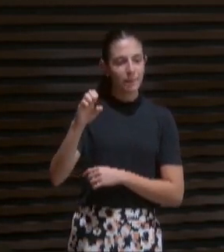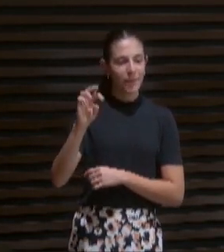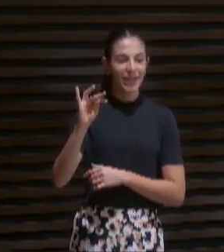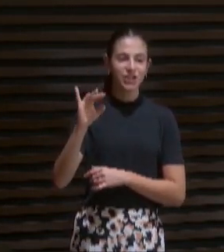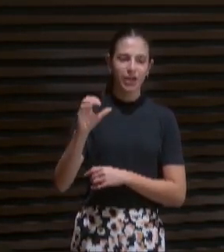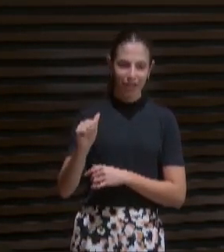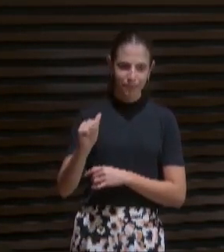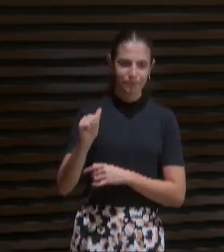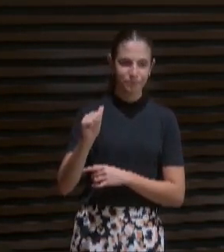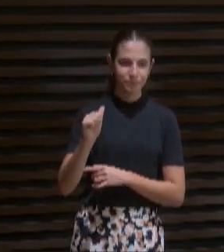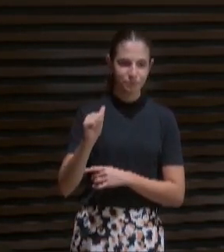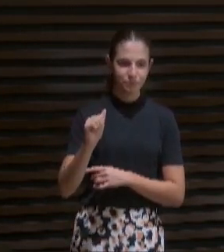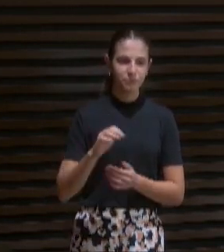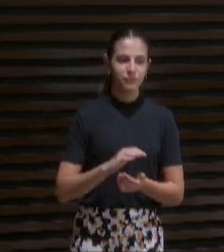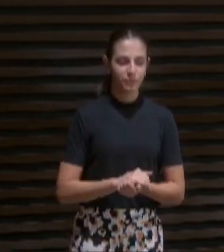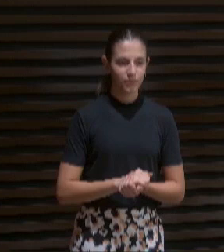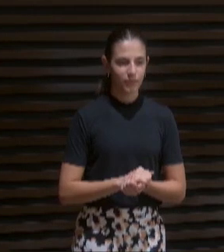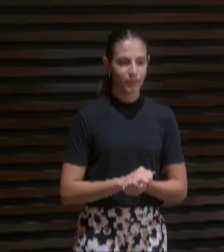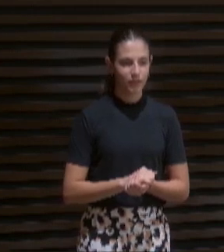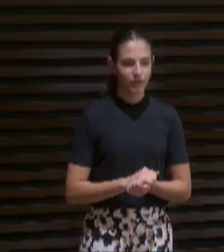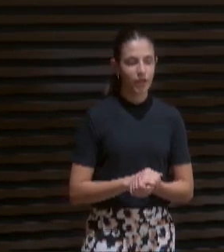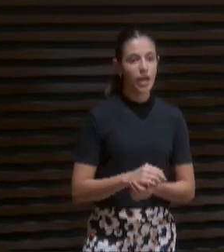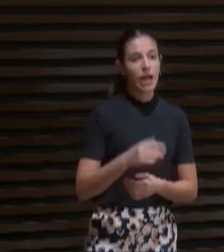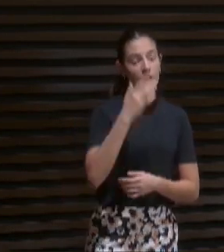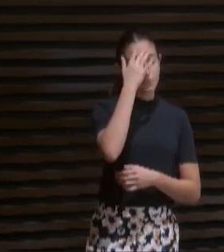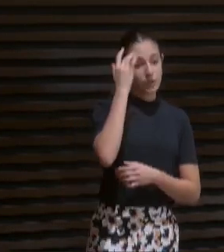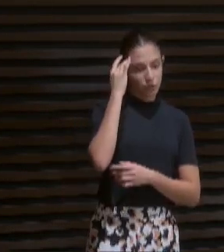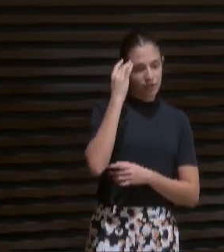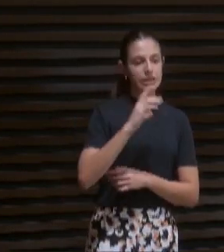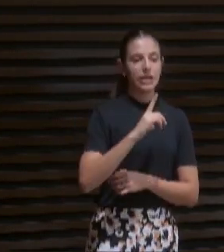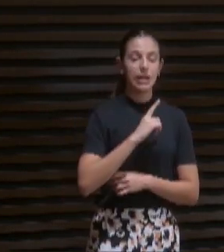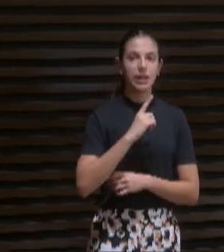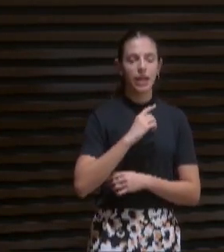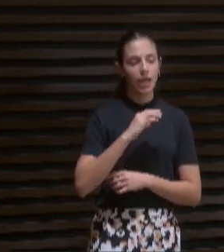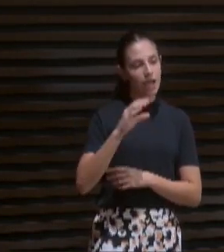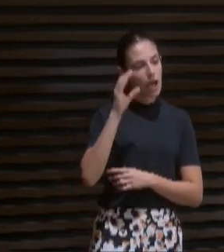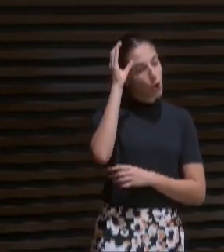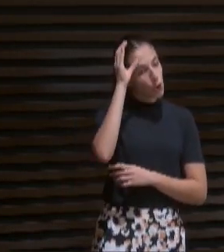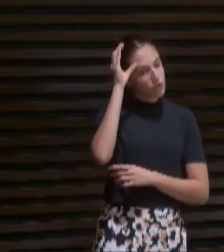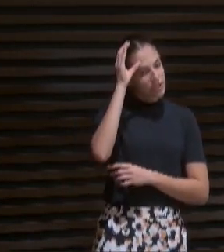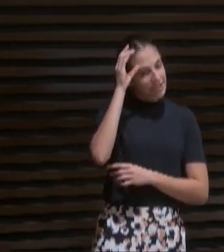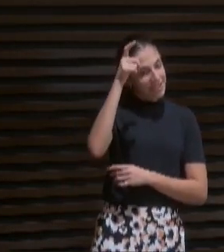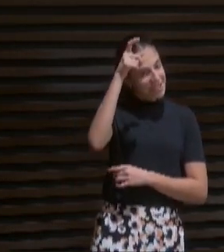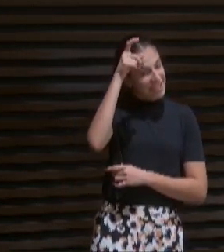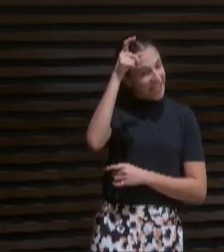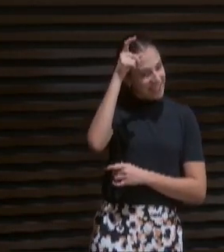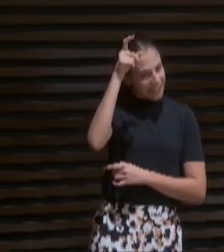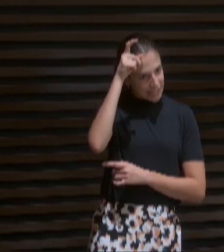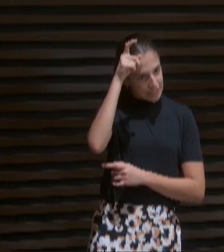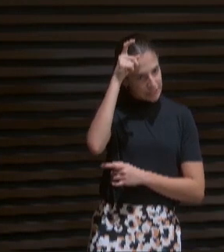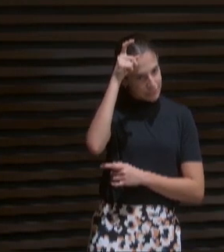Daqueles que têm a elite do poder da consciência satânica e